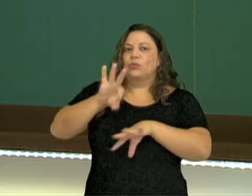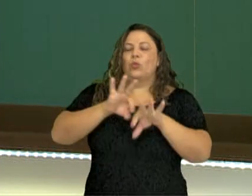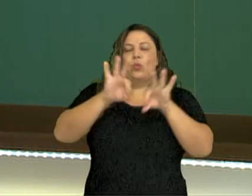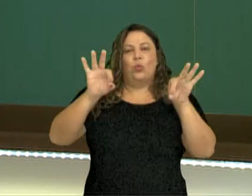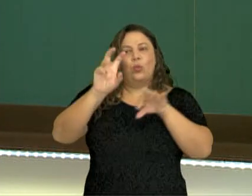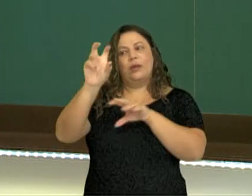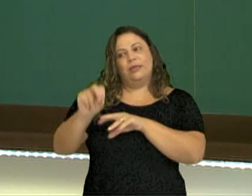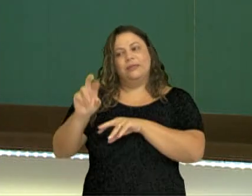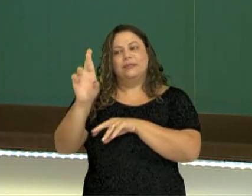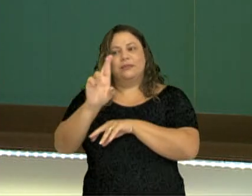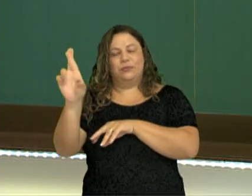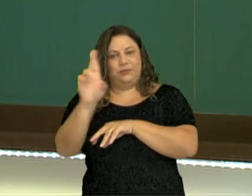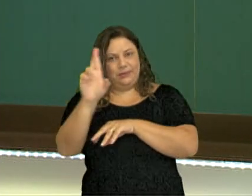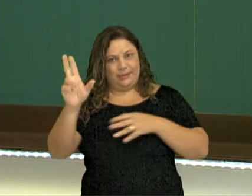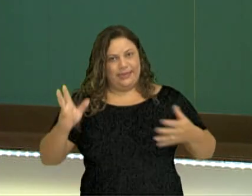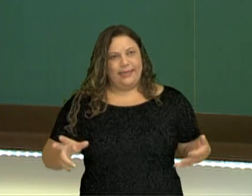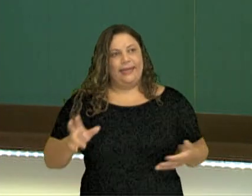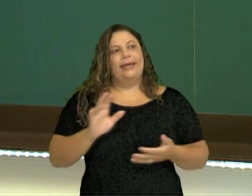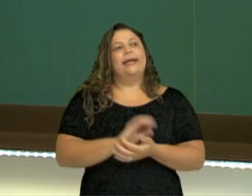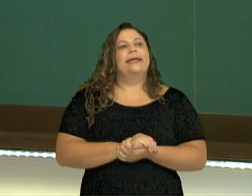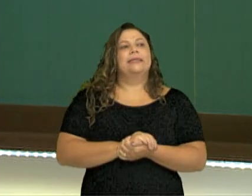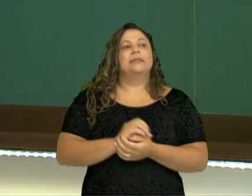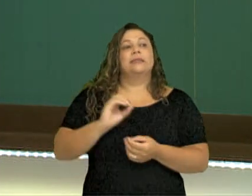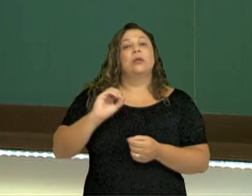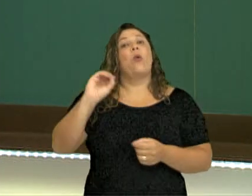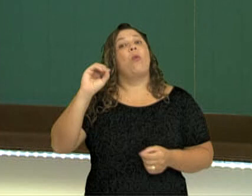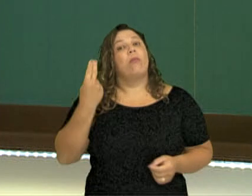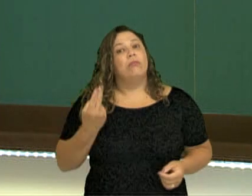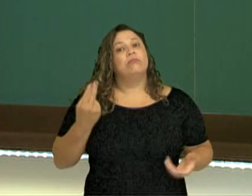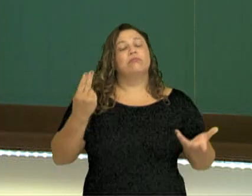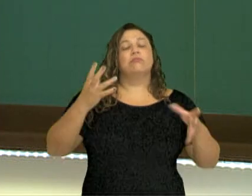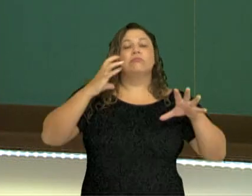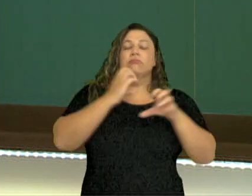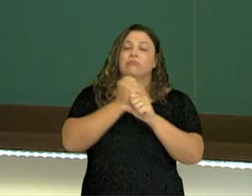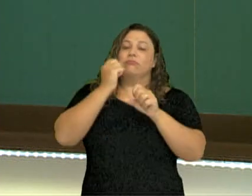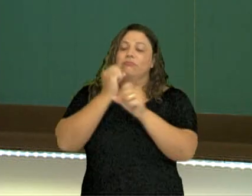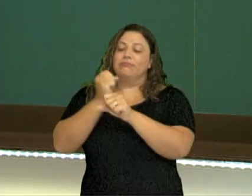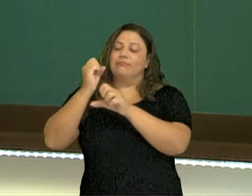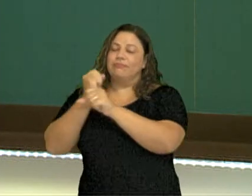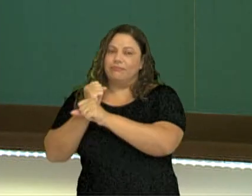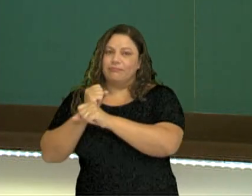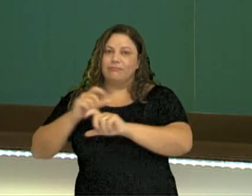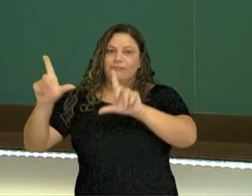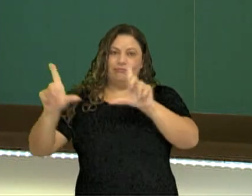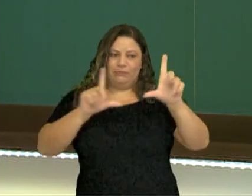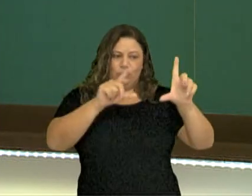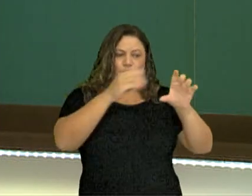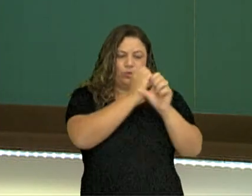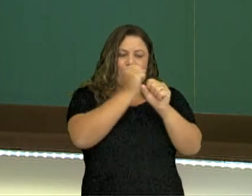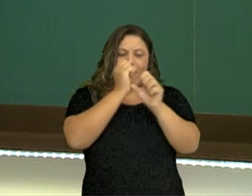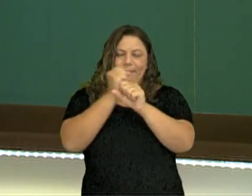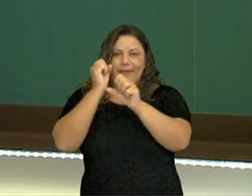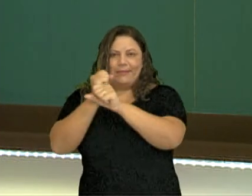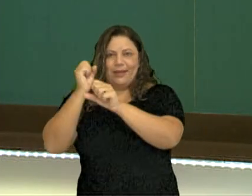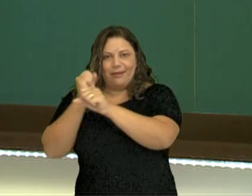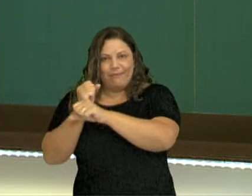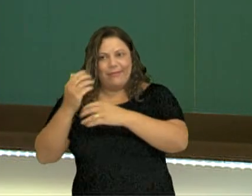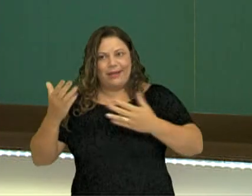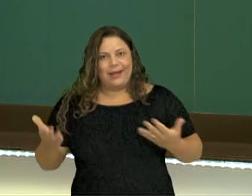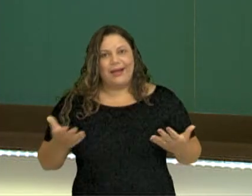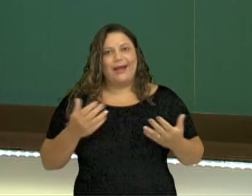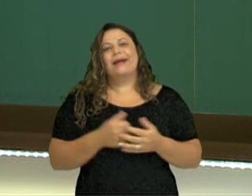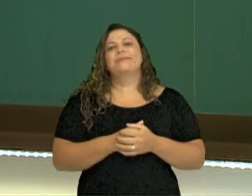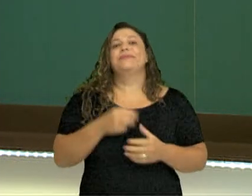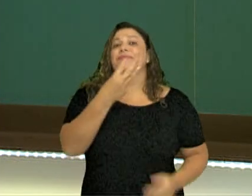custa R$50 por mês. Ou seja, somando 200 mais os 100 mais os 50,